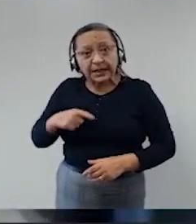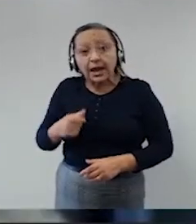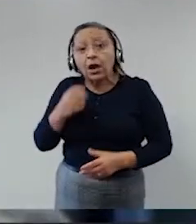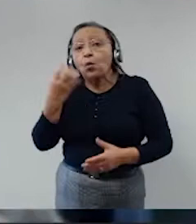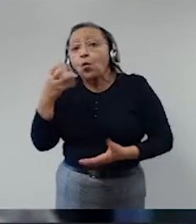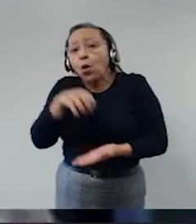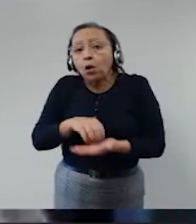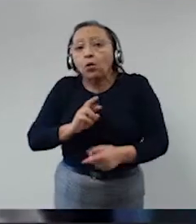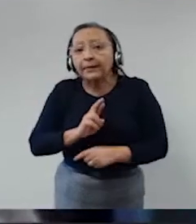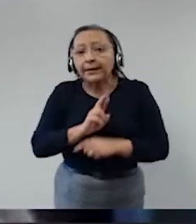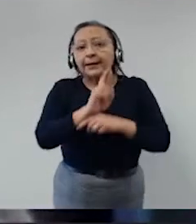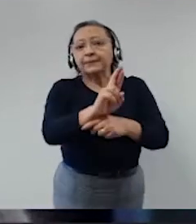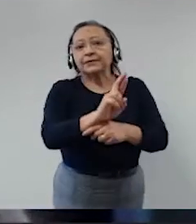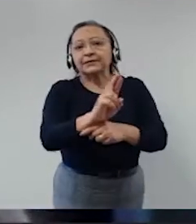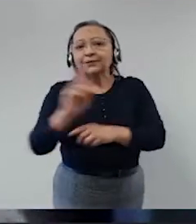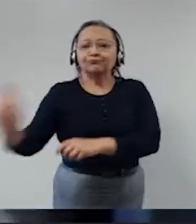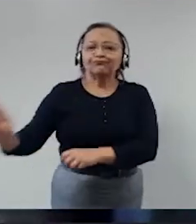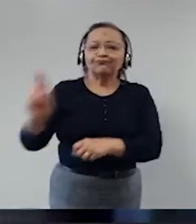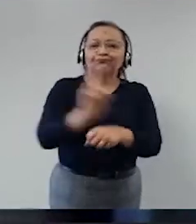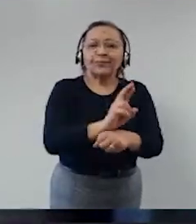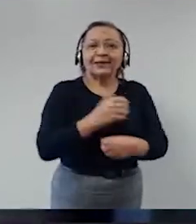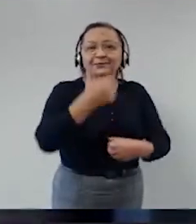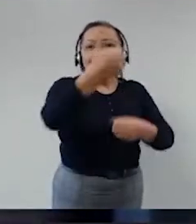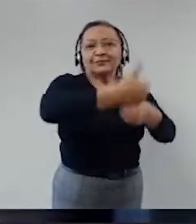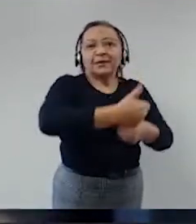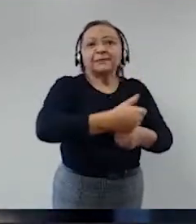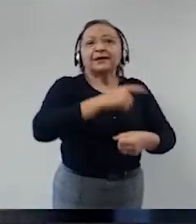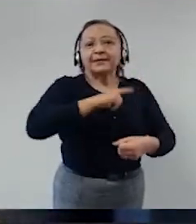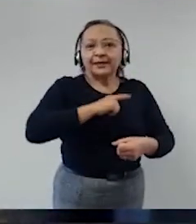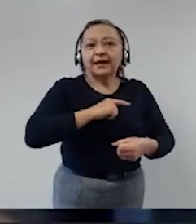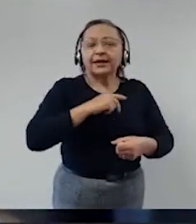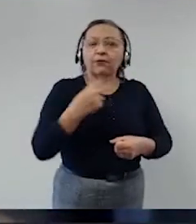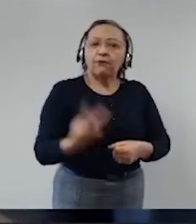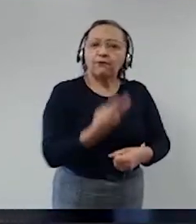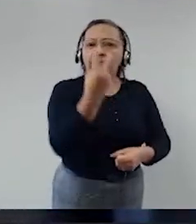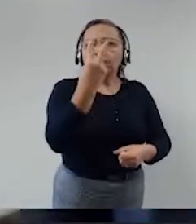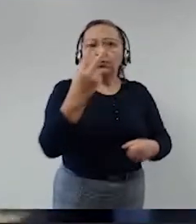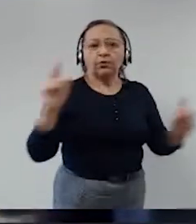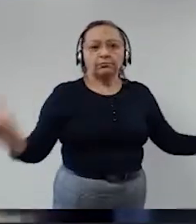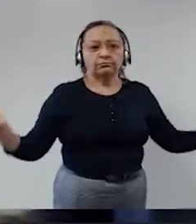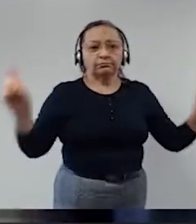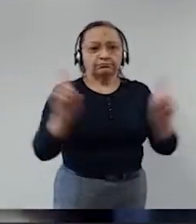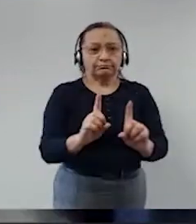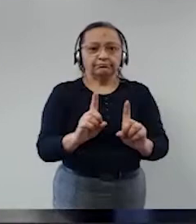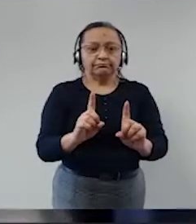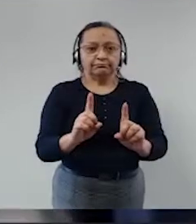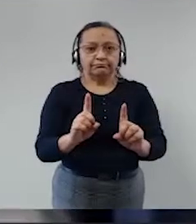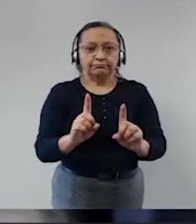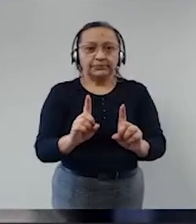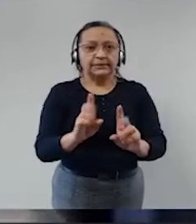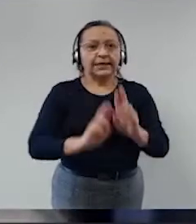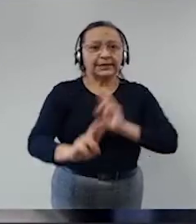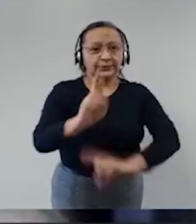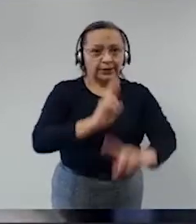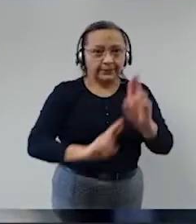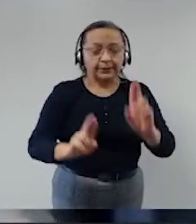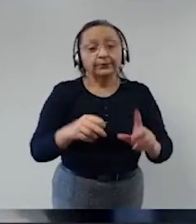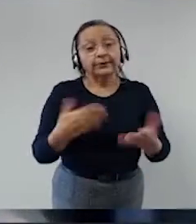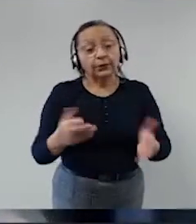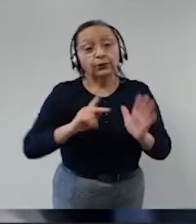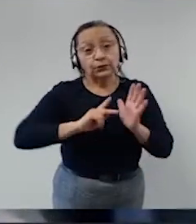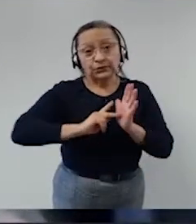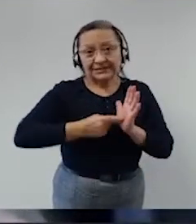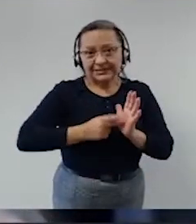para que haja uma equivalência entre esses atores sociais. E os